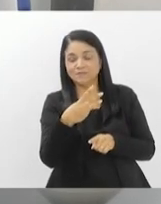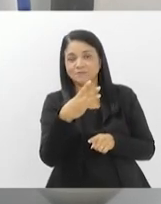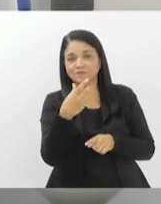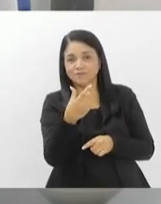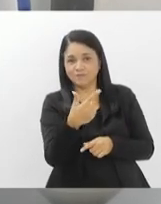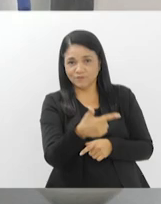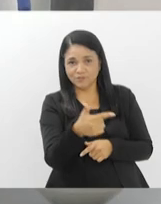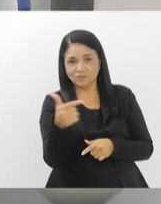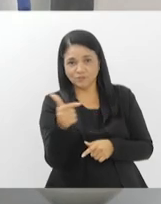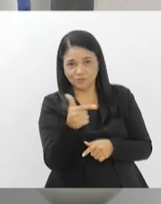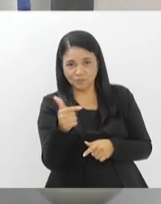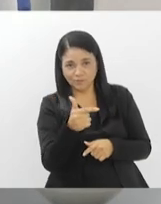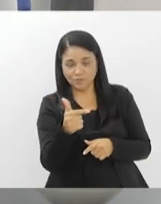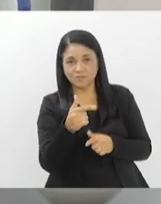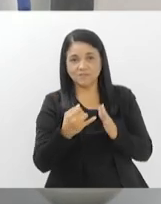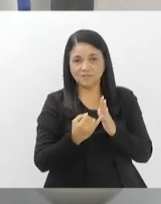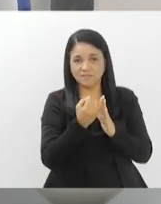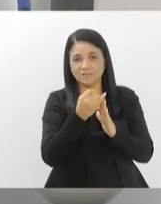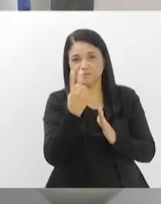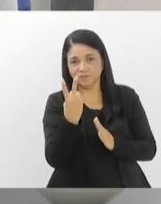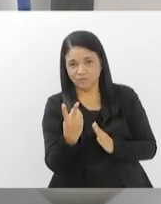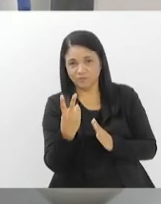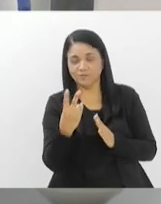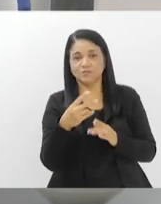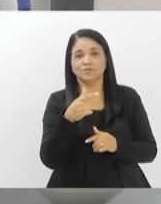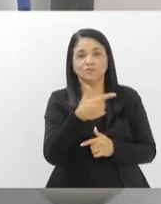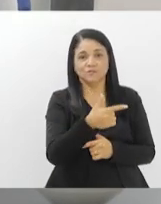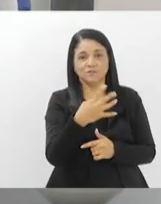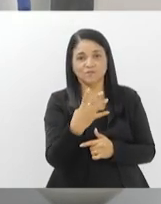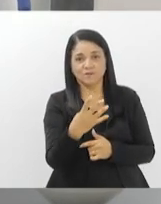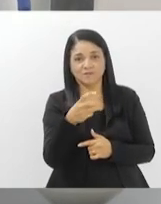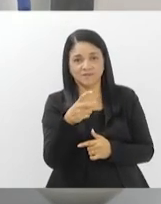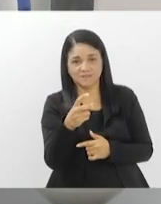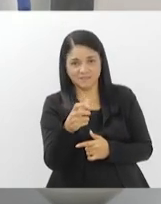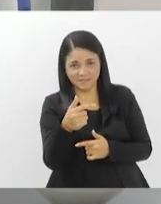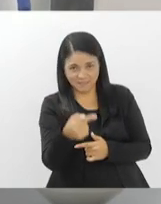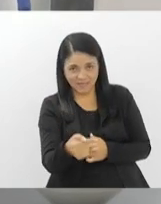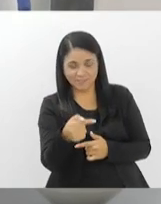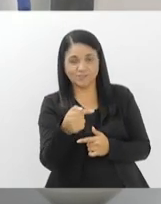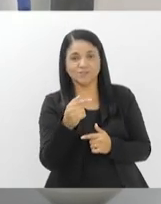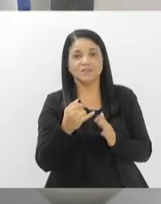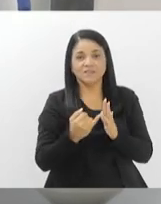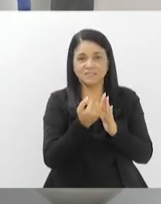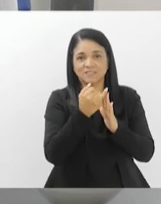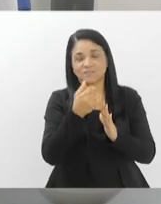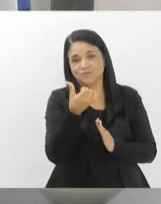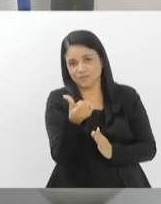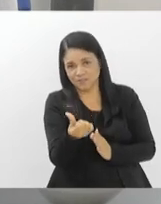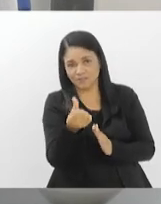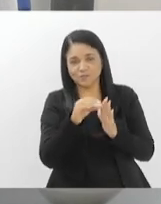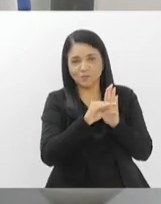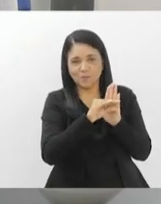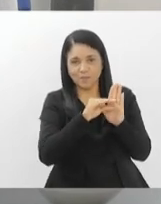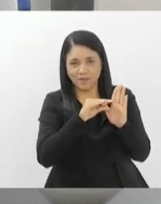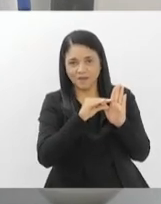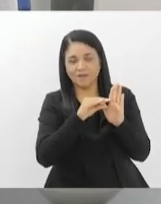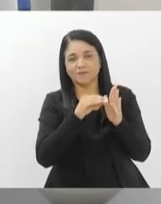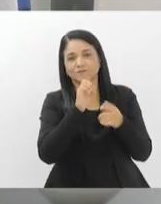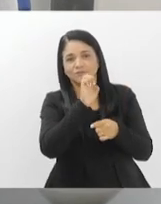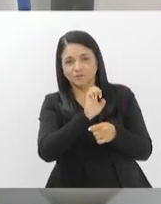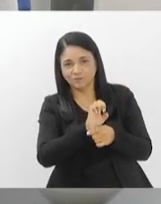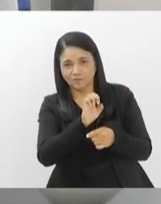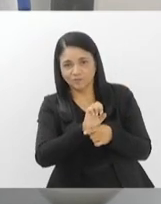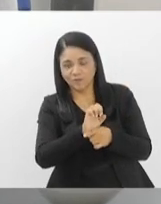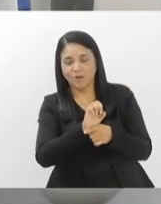2, 325, 247, 272, inciso 6º, parágrafo 1º da Constituição Estadual e